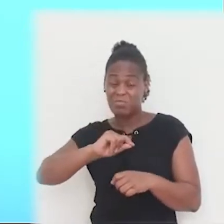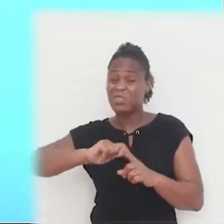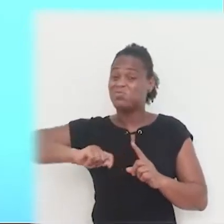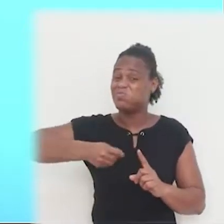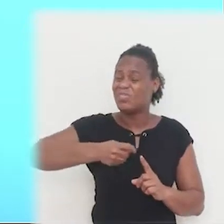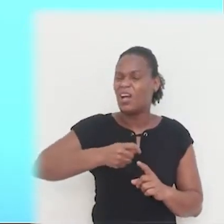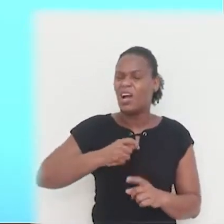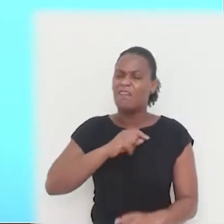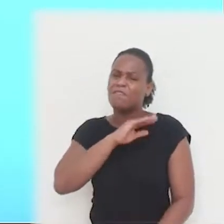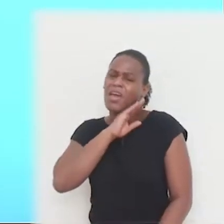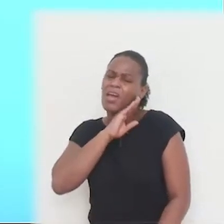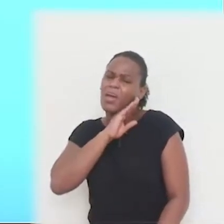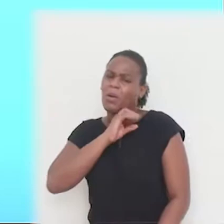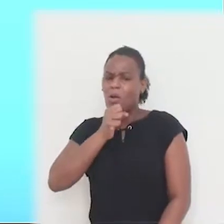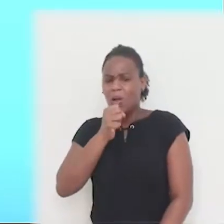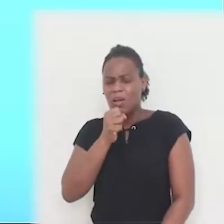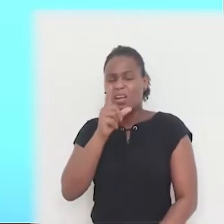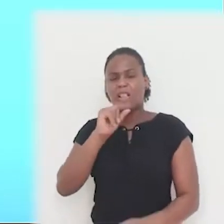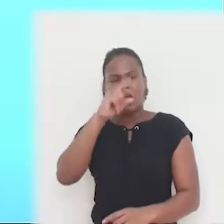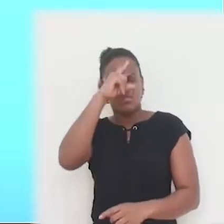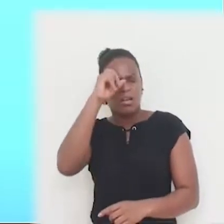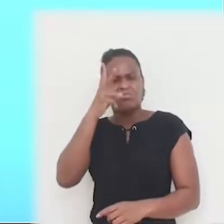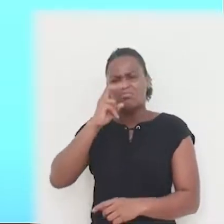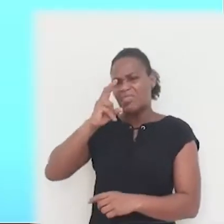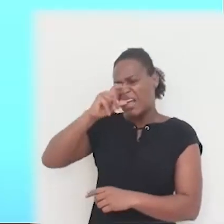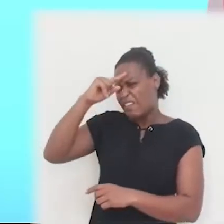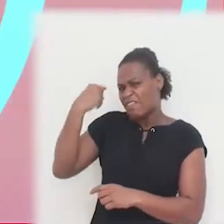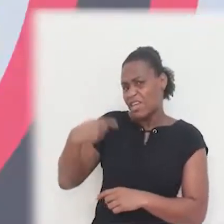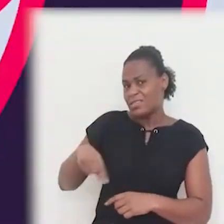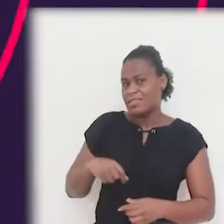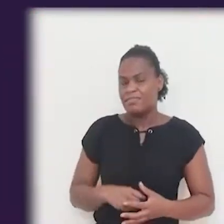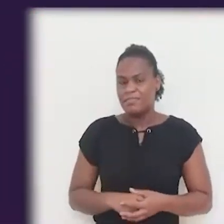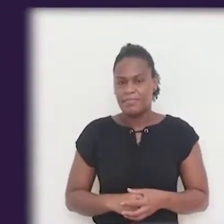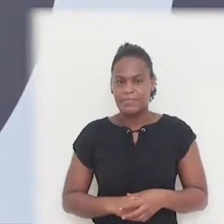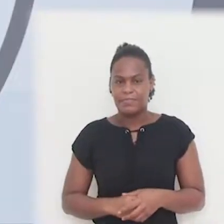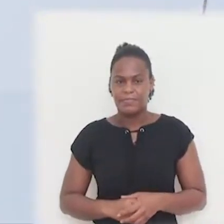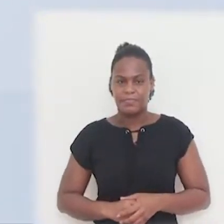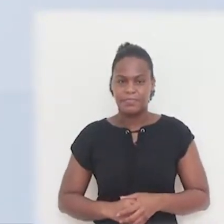provoca febre tosse e dificuldade em respirar